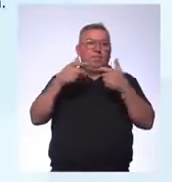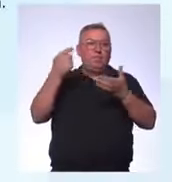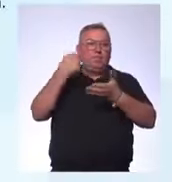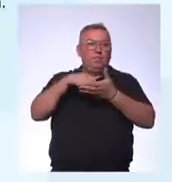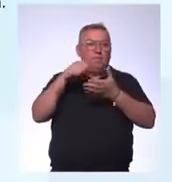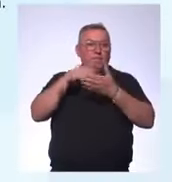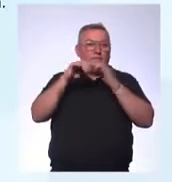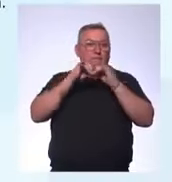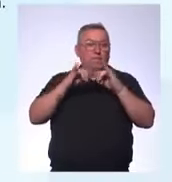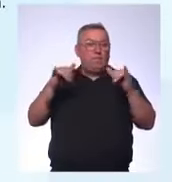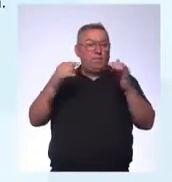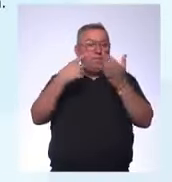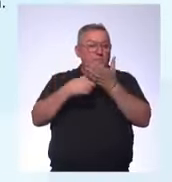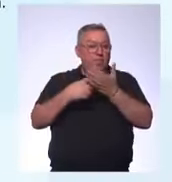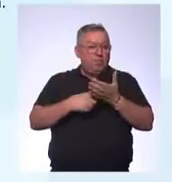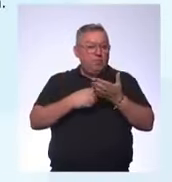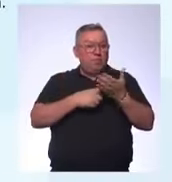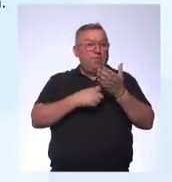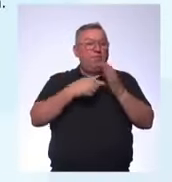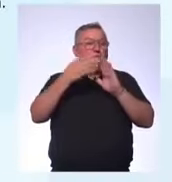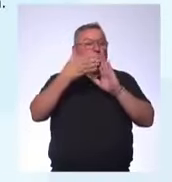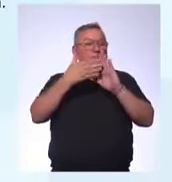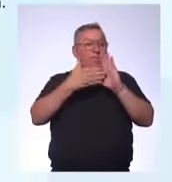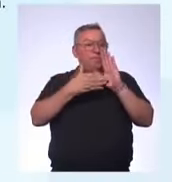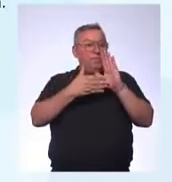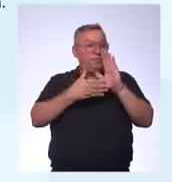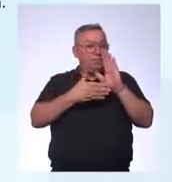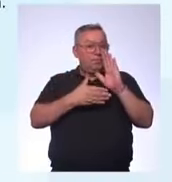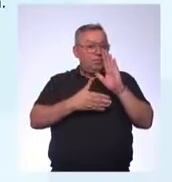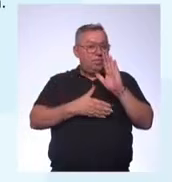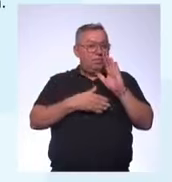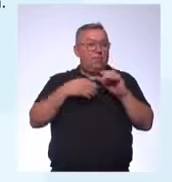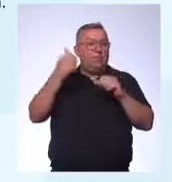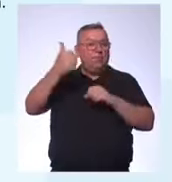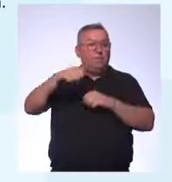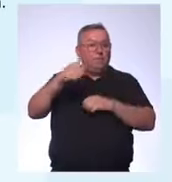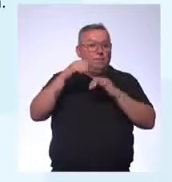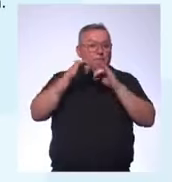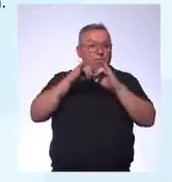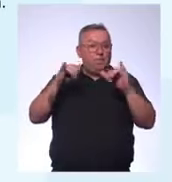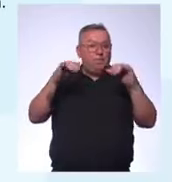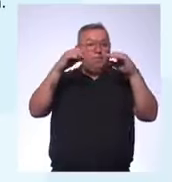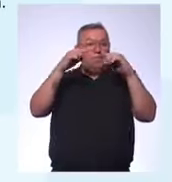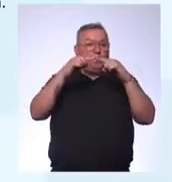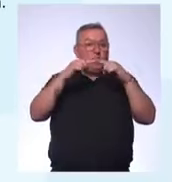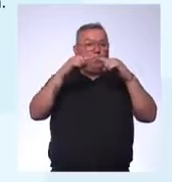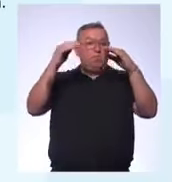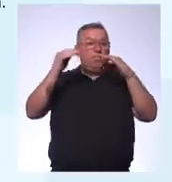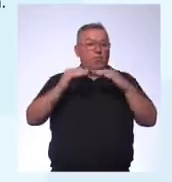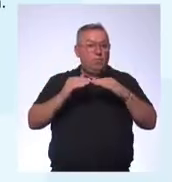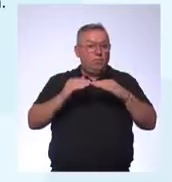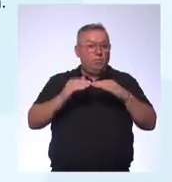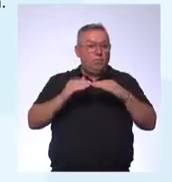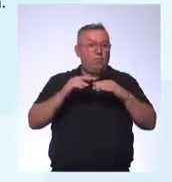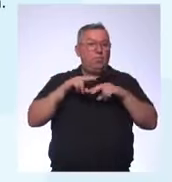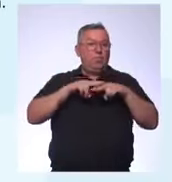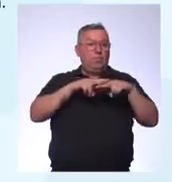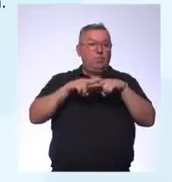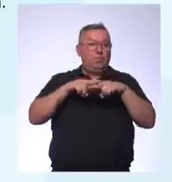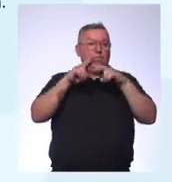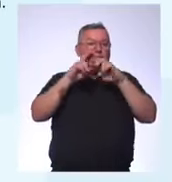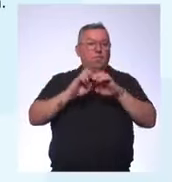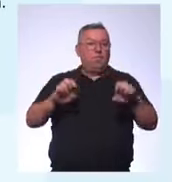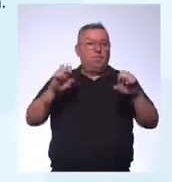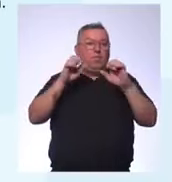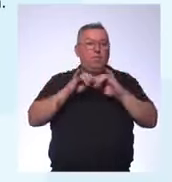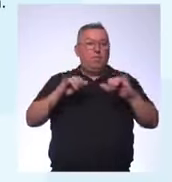escrita de uma notícia, claro, produzimos entre aspas, tá? Analisamos a notícia quanto a coisa e coerência, revisamos, editamos e